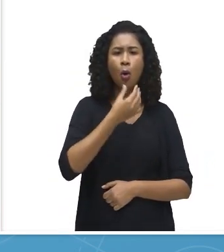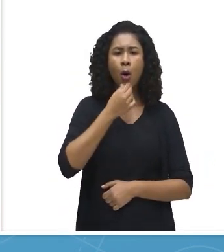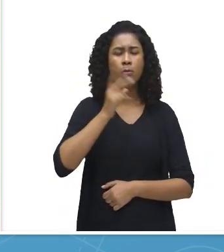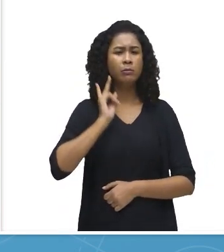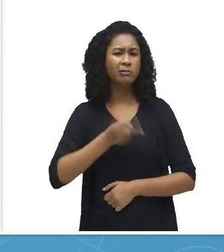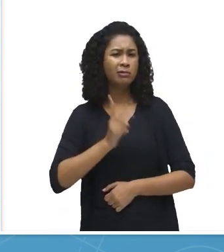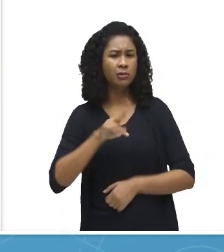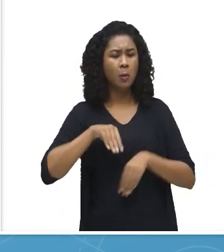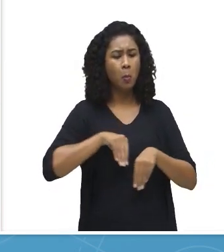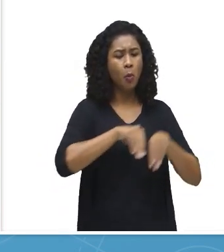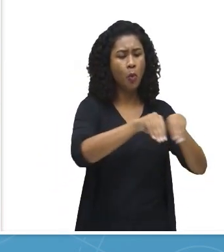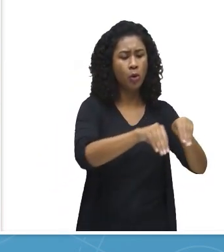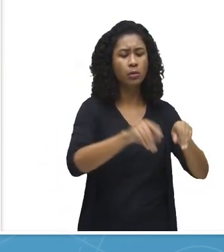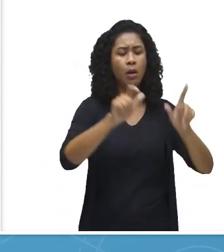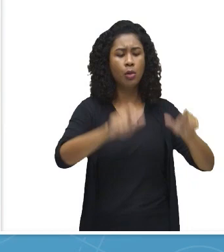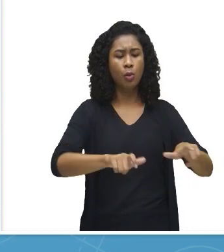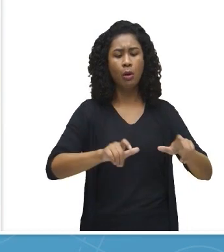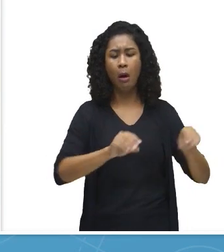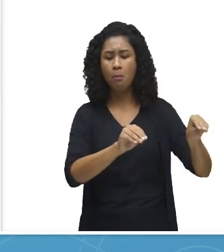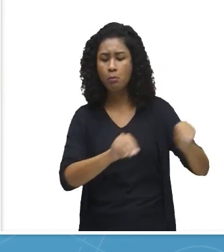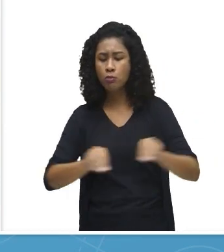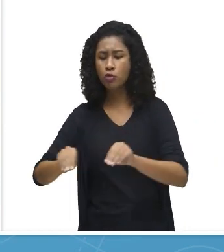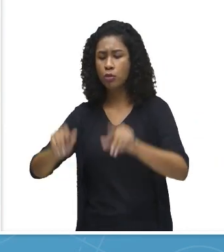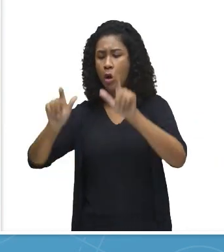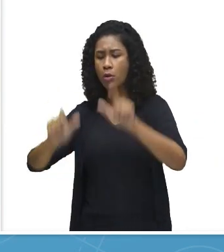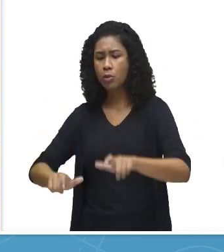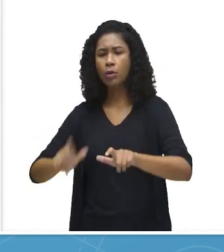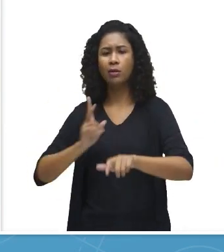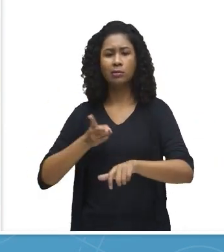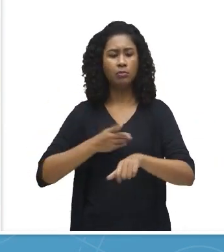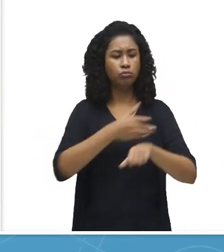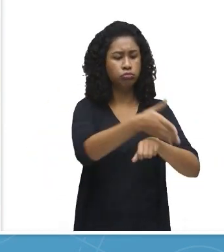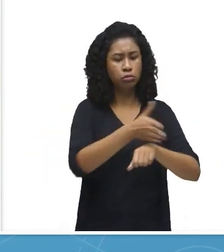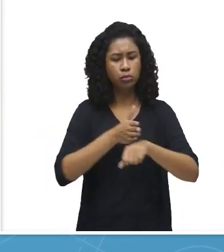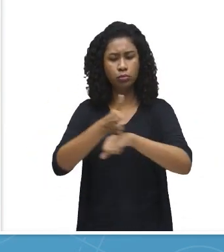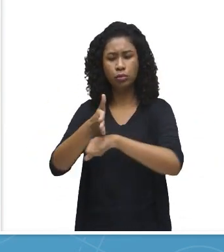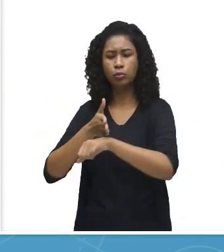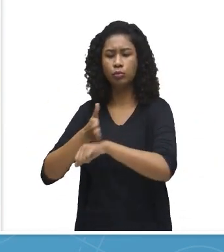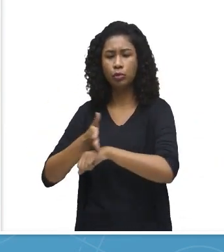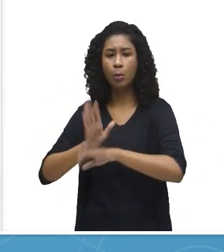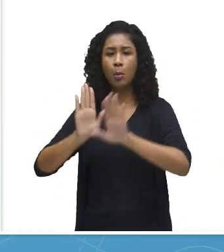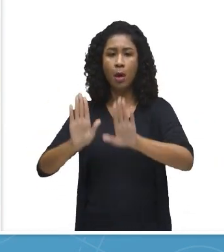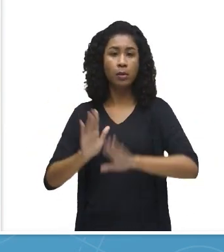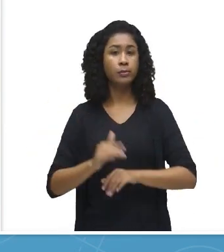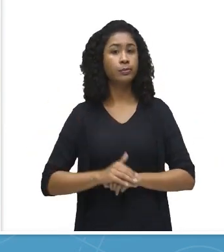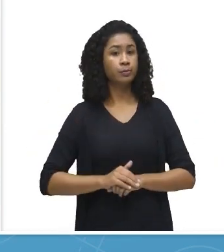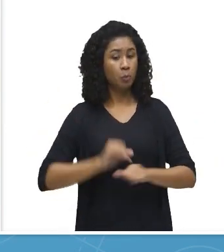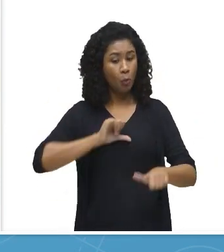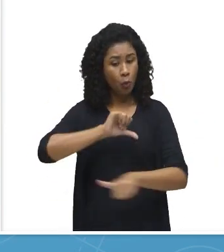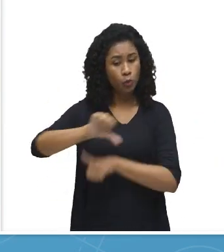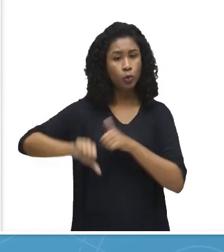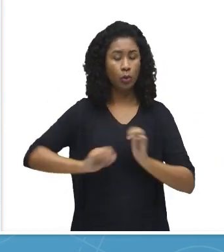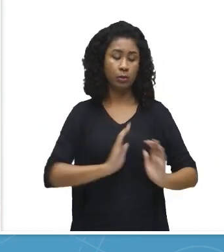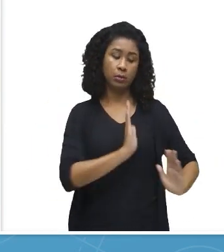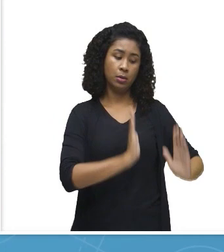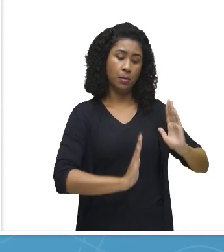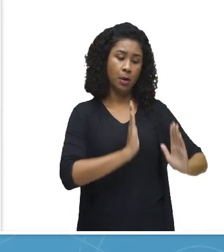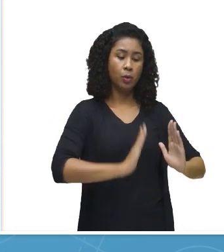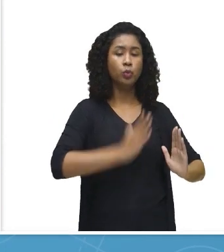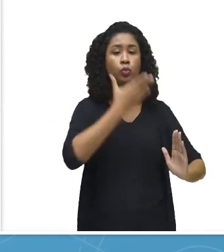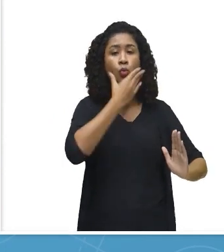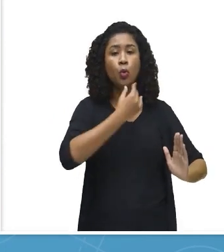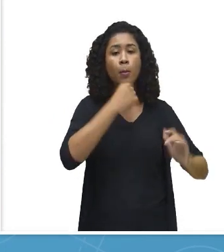para um lado para o outro, e o homem que teve que se sedimentar, se fixar em um